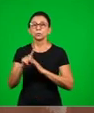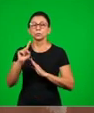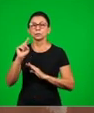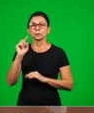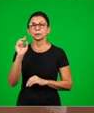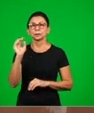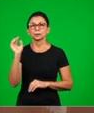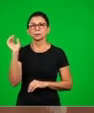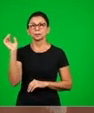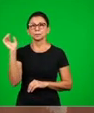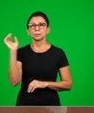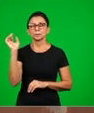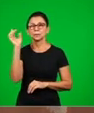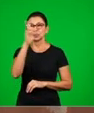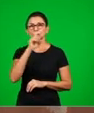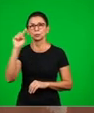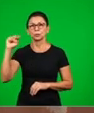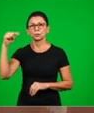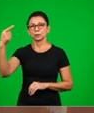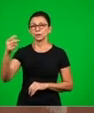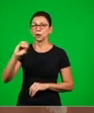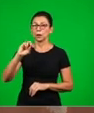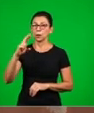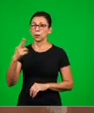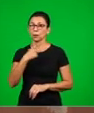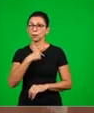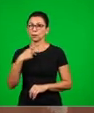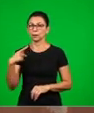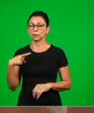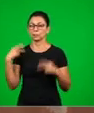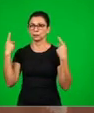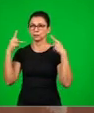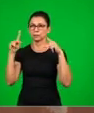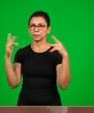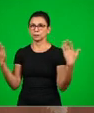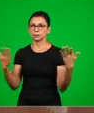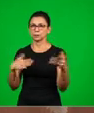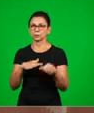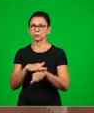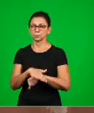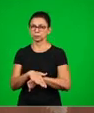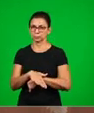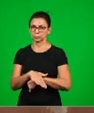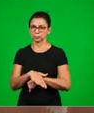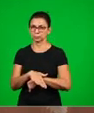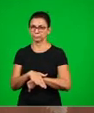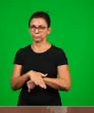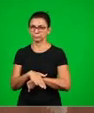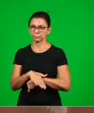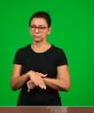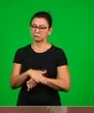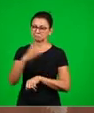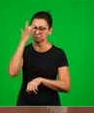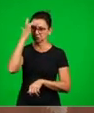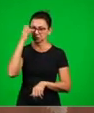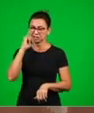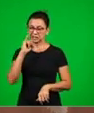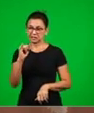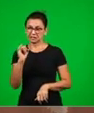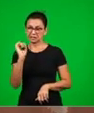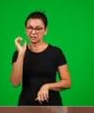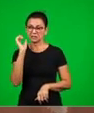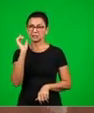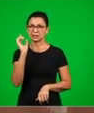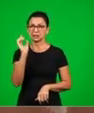pode pregar hoje à noite sobre o assunto e deixar que a turma responda para domingo que vem. Eu não sei se eu vou estar aqui no domingo,